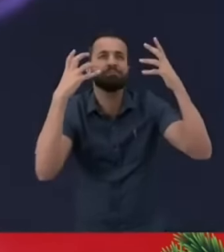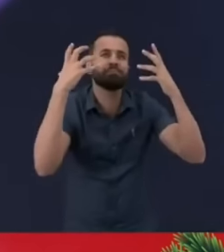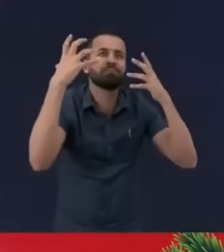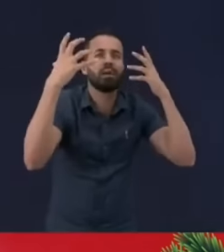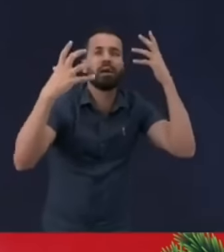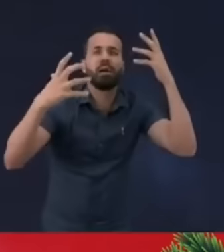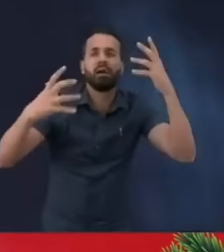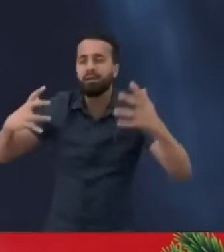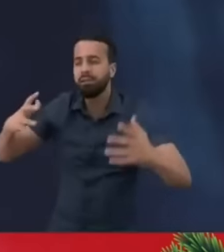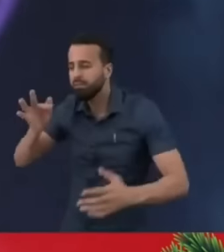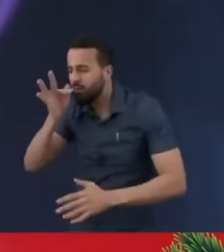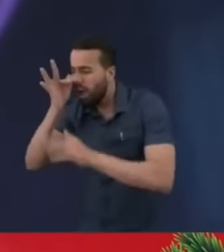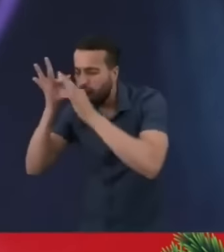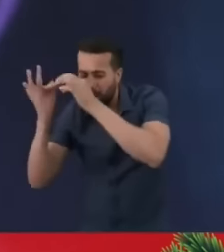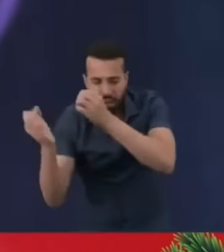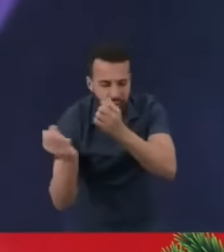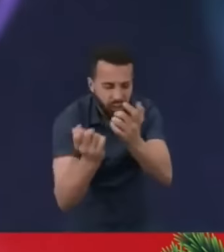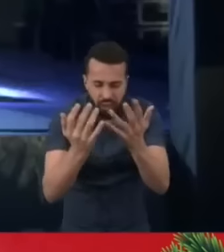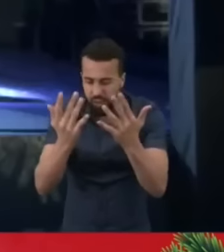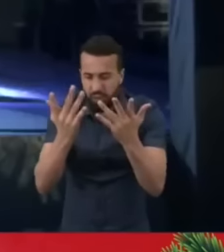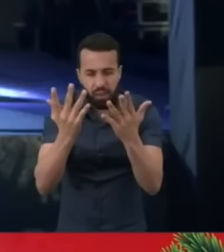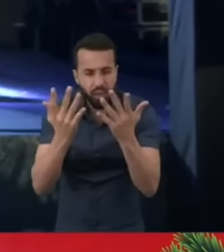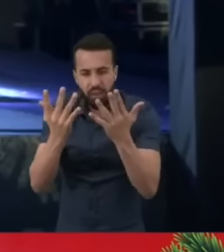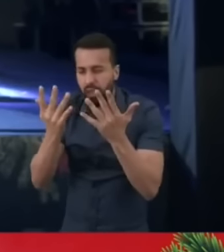Choram as rosas,